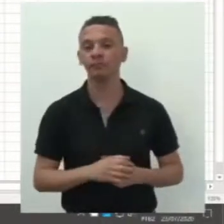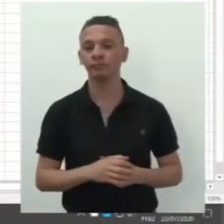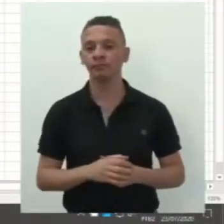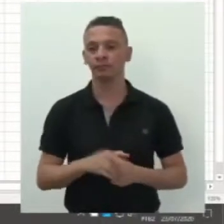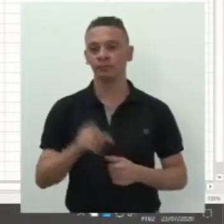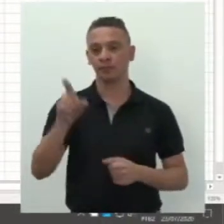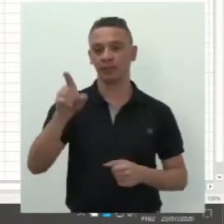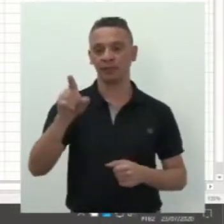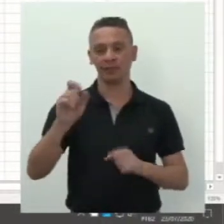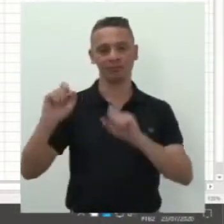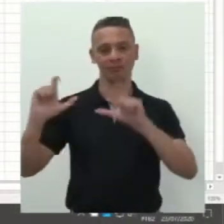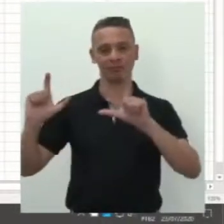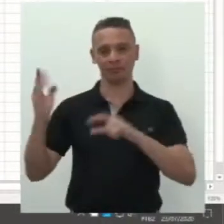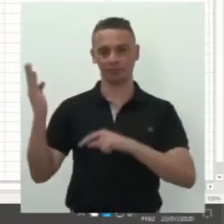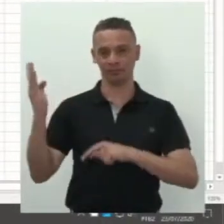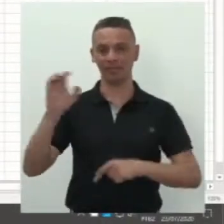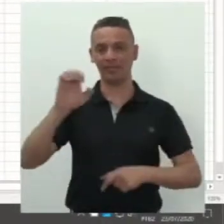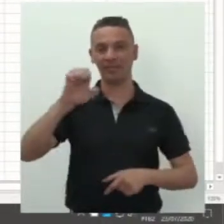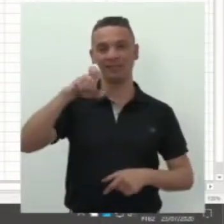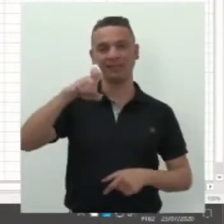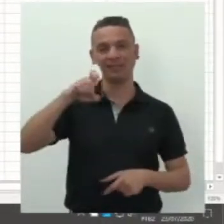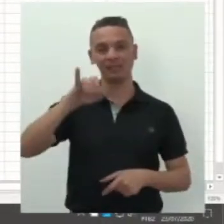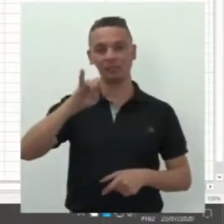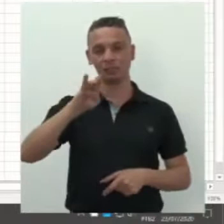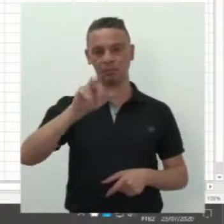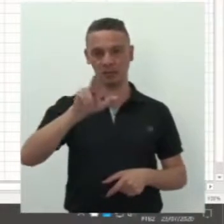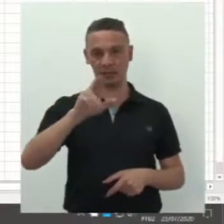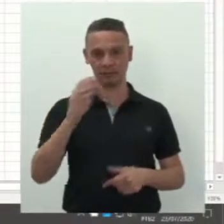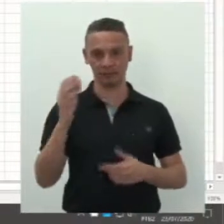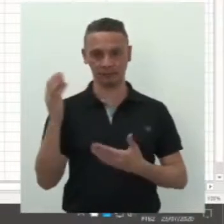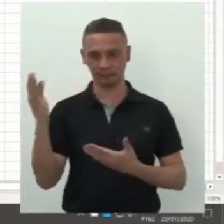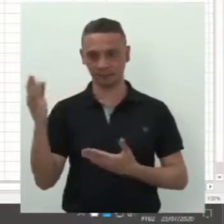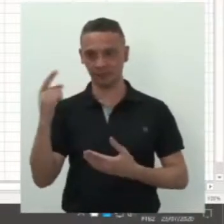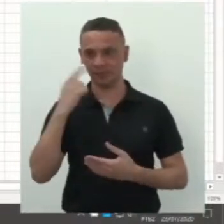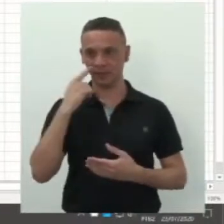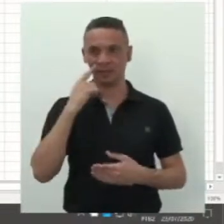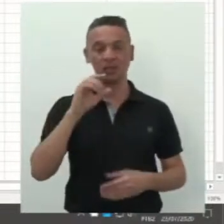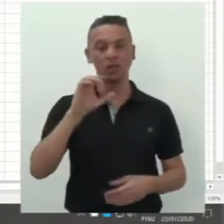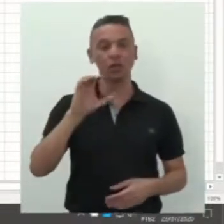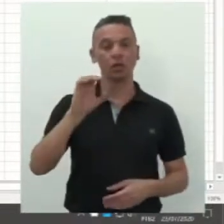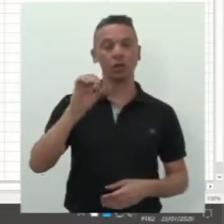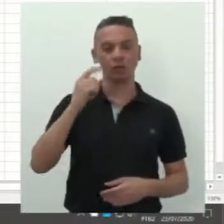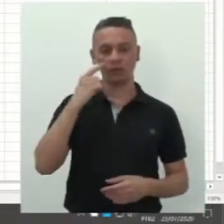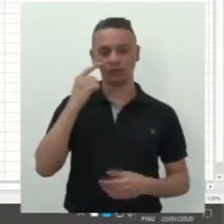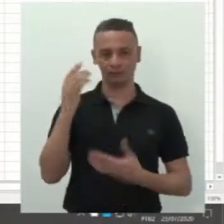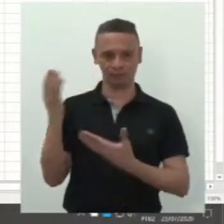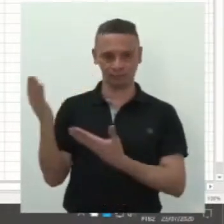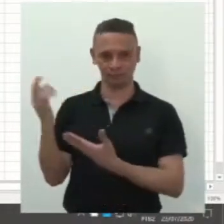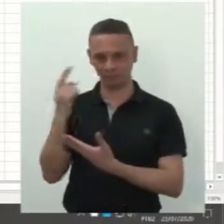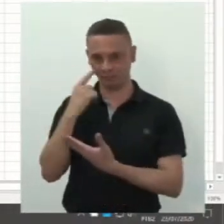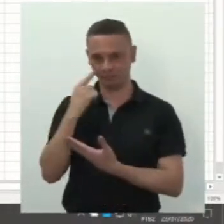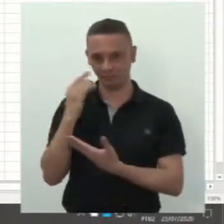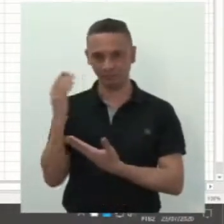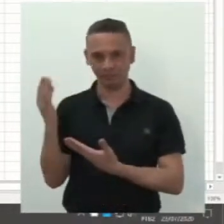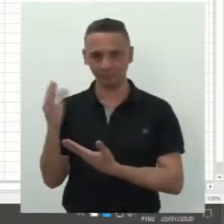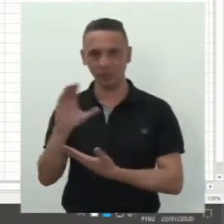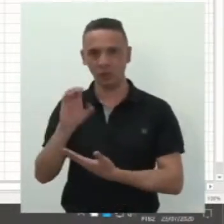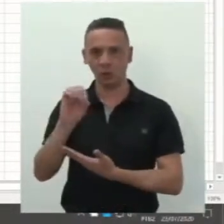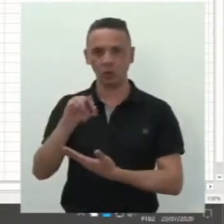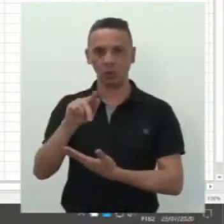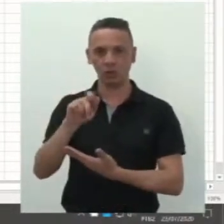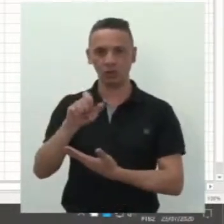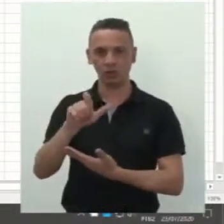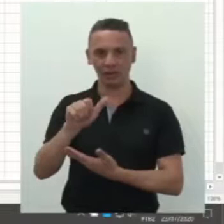em exibir, a gente tem a opção, ó, congelar painéis. Então, ó, é legal também a gente ter essa